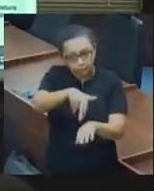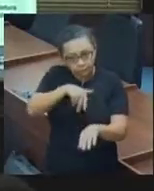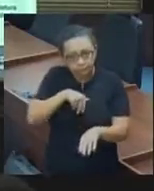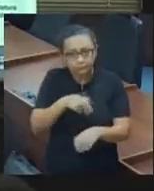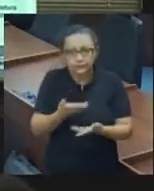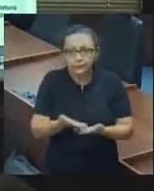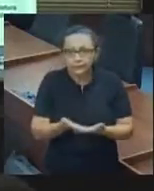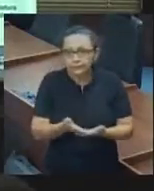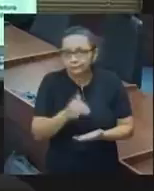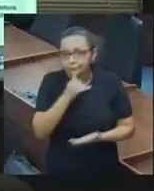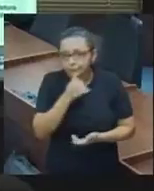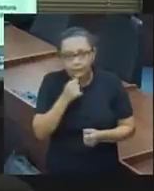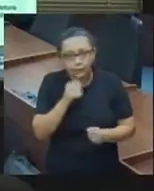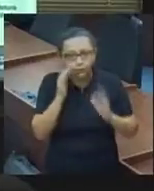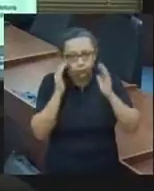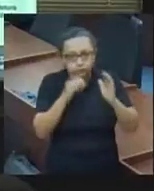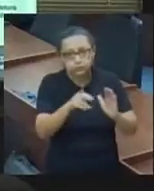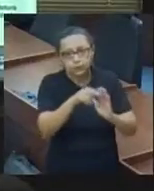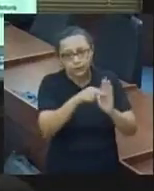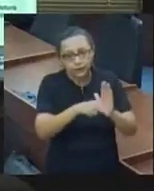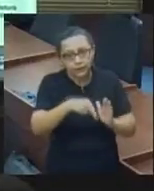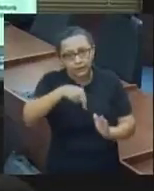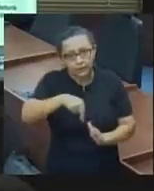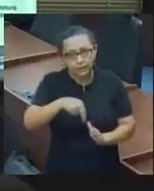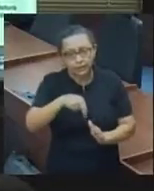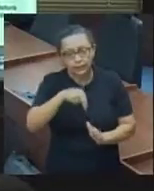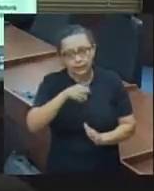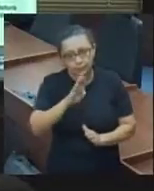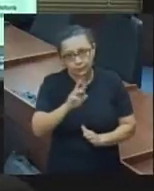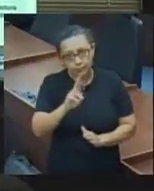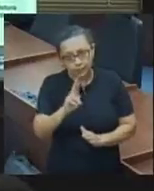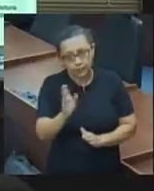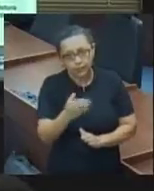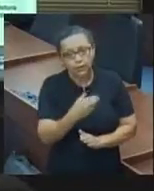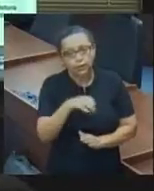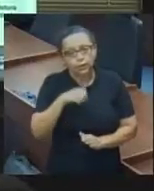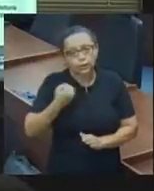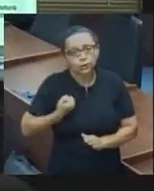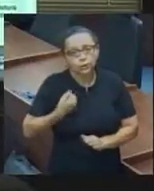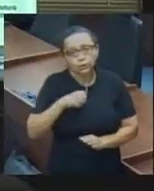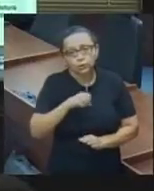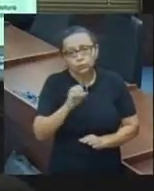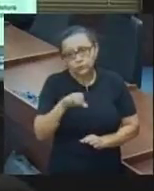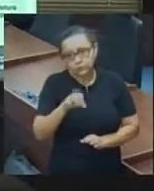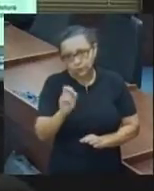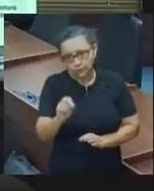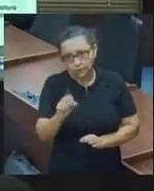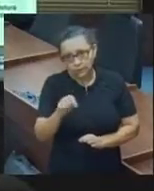não atende à norma 9050 na nesses degraus